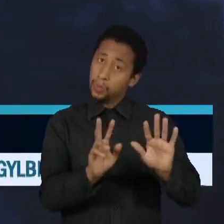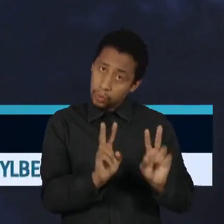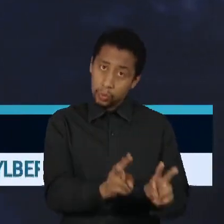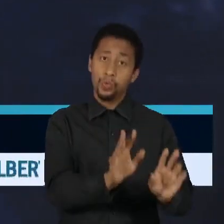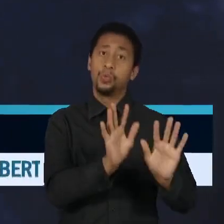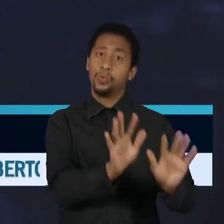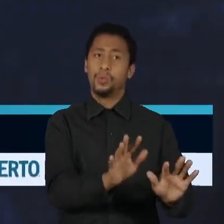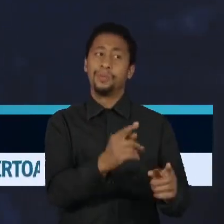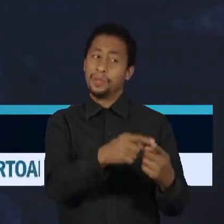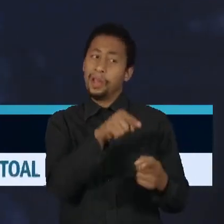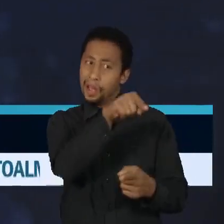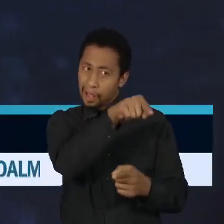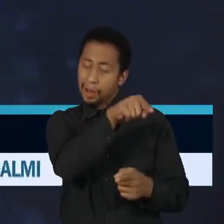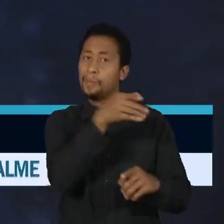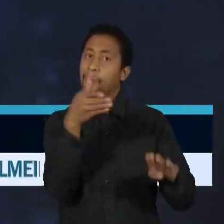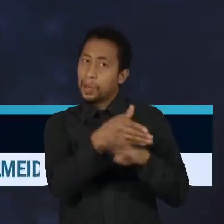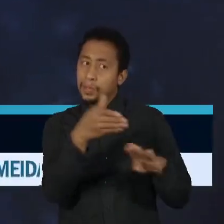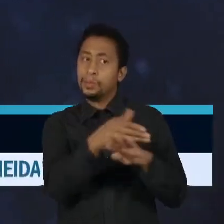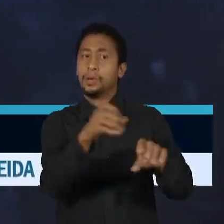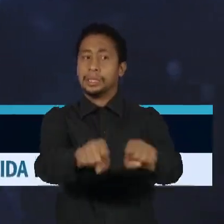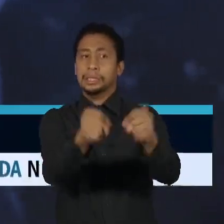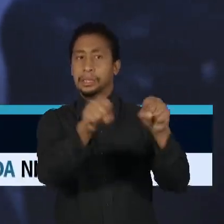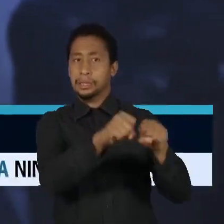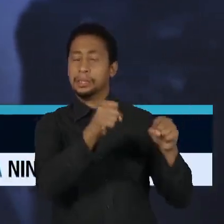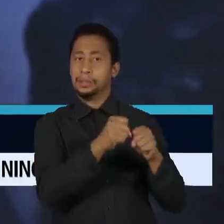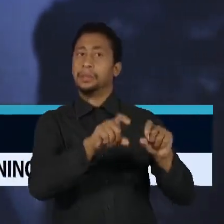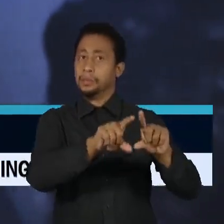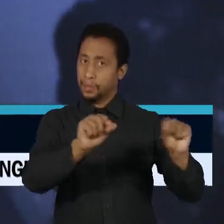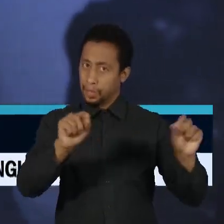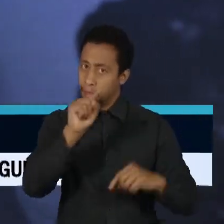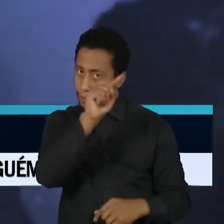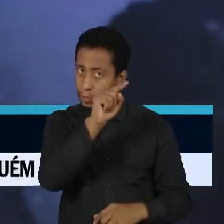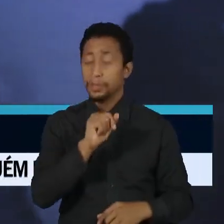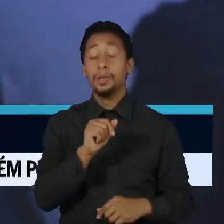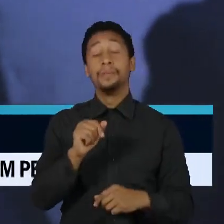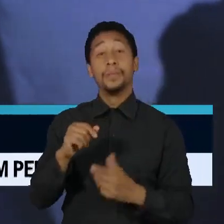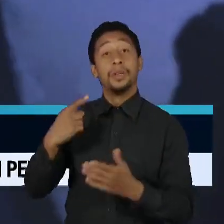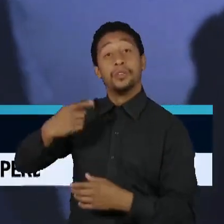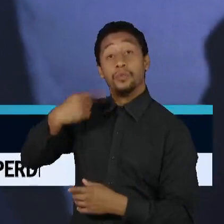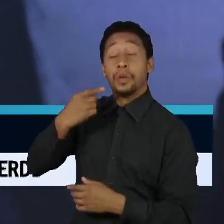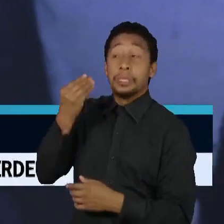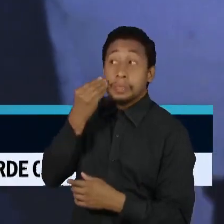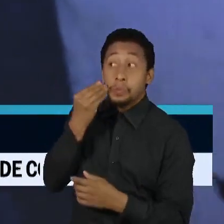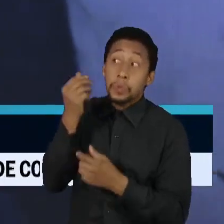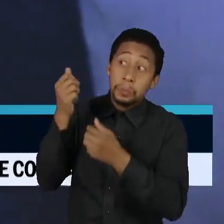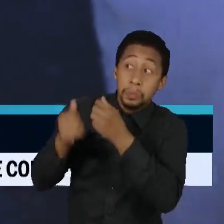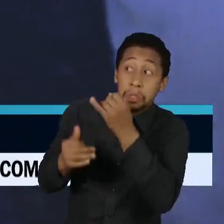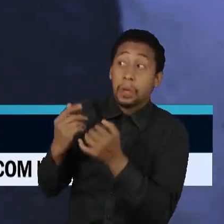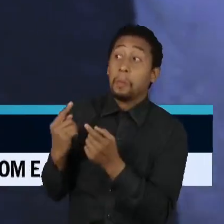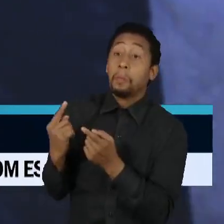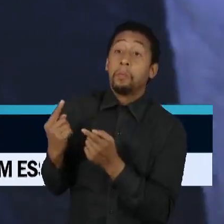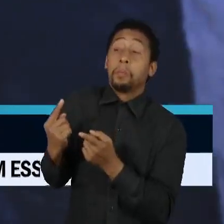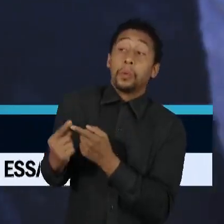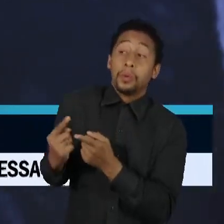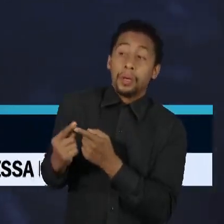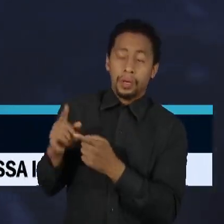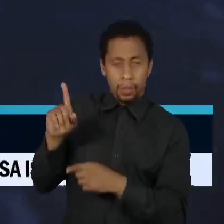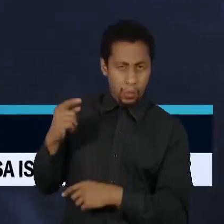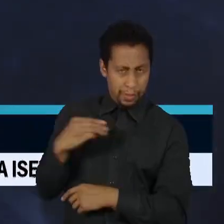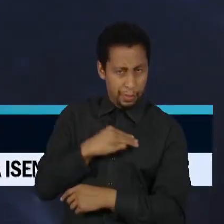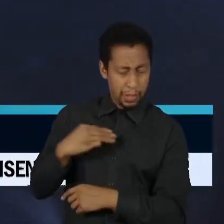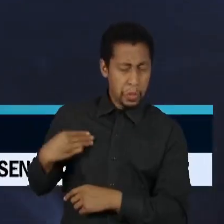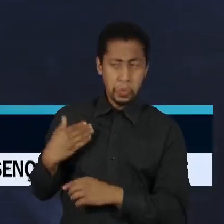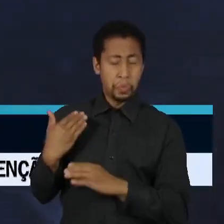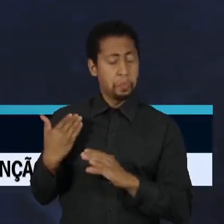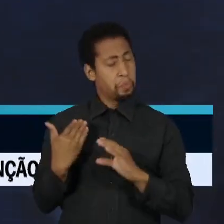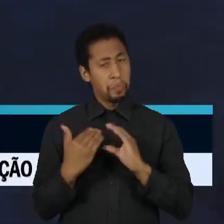extremistas de 8 de janeiro também nesta sexta-feira a defesa de Torres tentou explicar o porquê o ex-ministro não